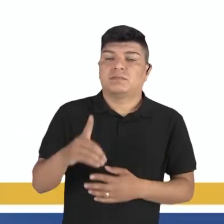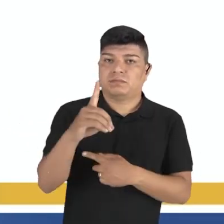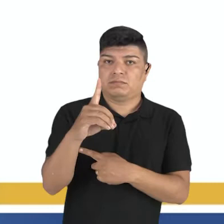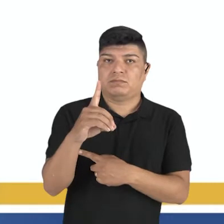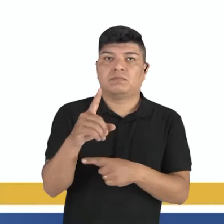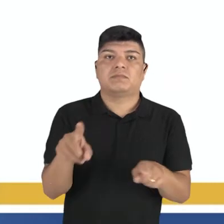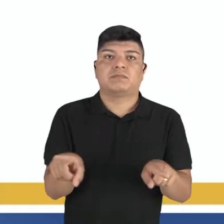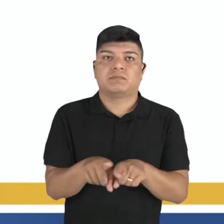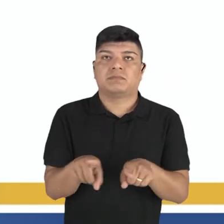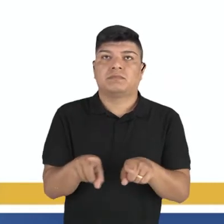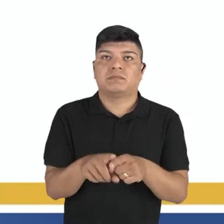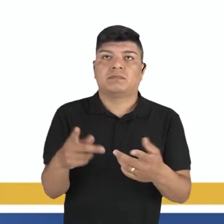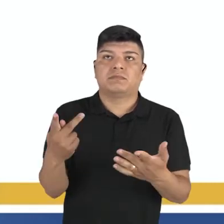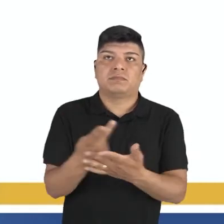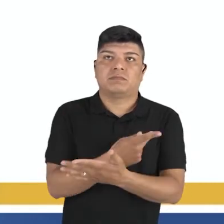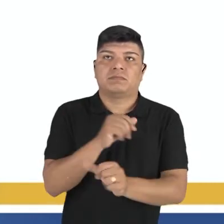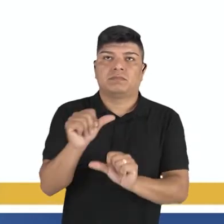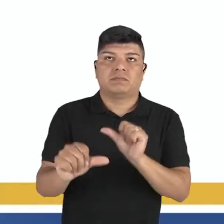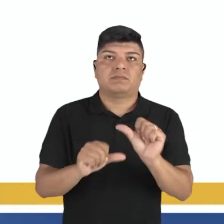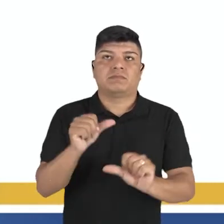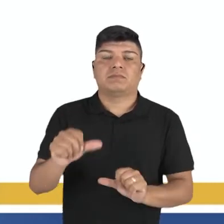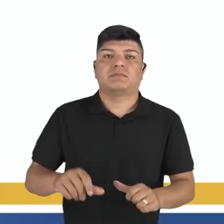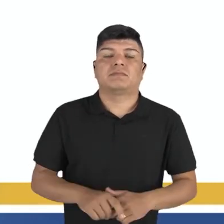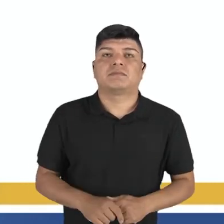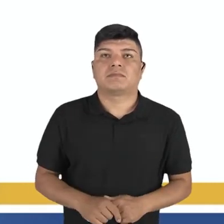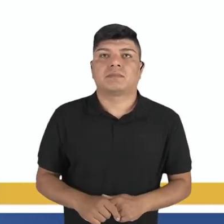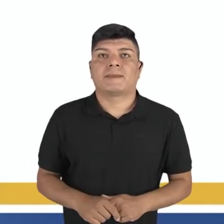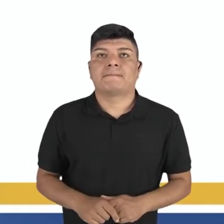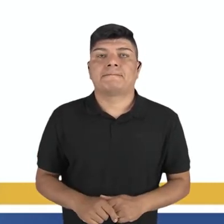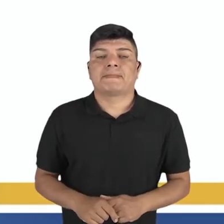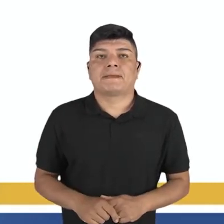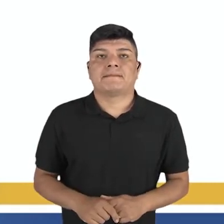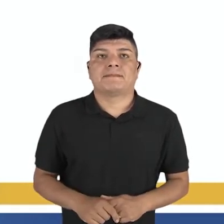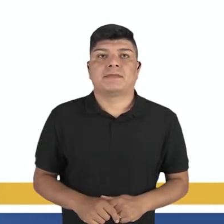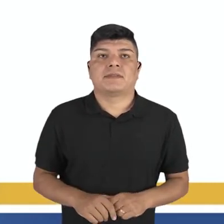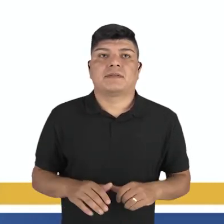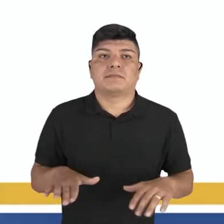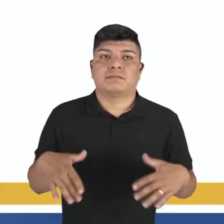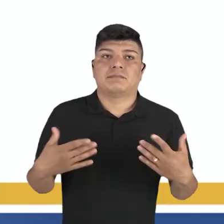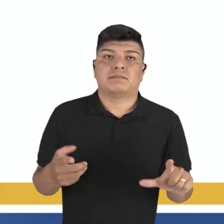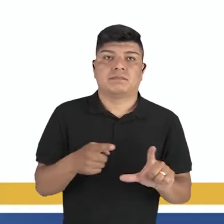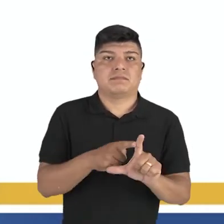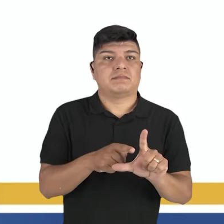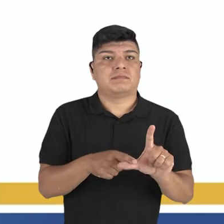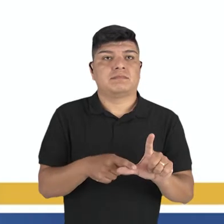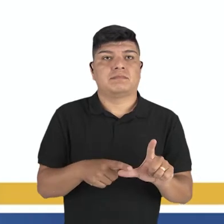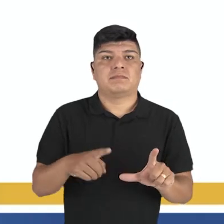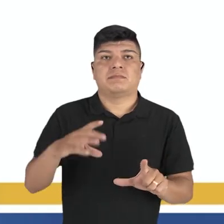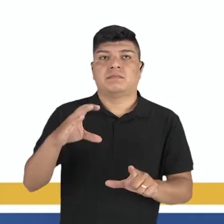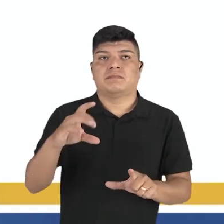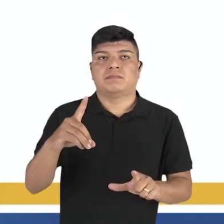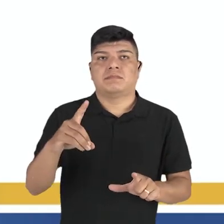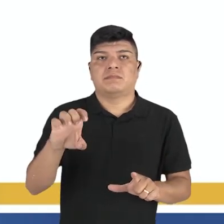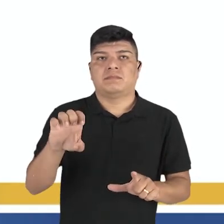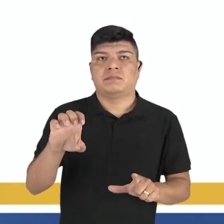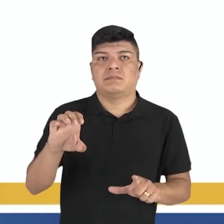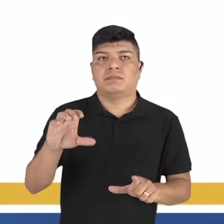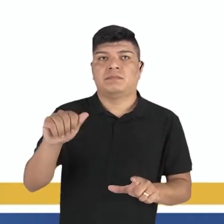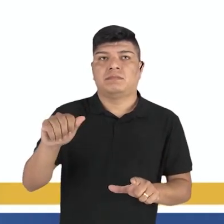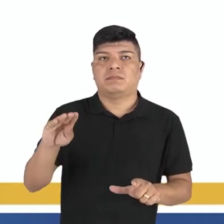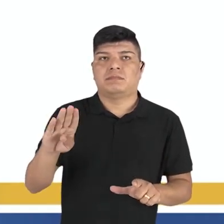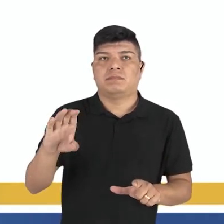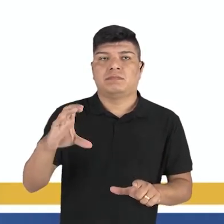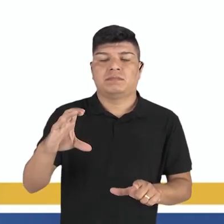D também aconteceu uma mudança de direção. Bom, que tipo de ângulo é o CDE e o